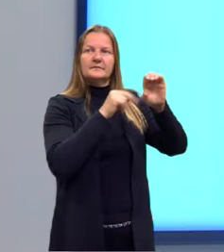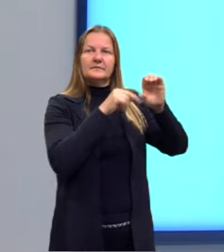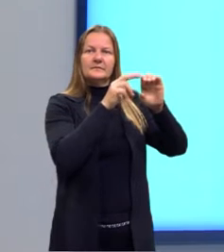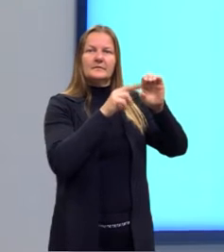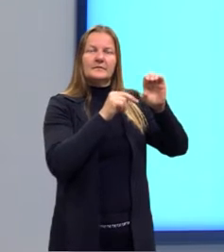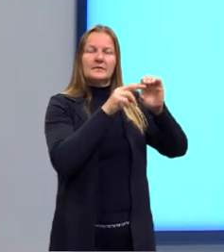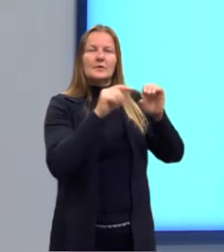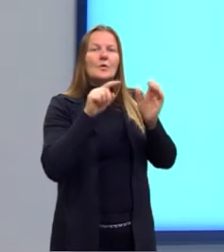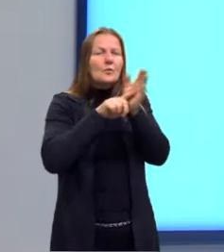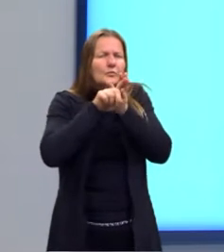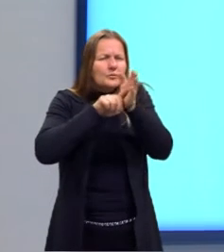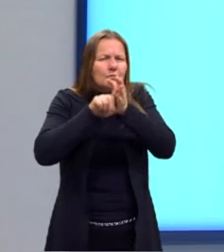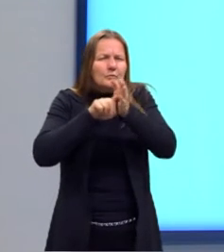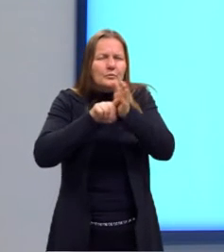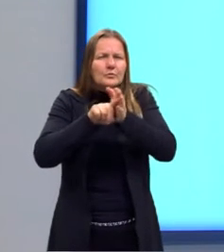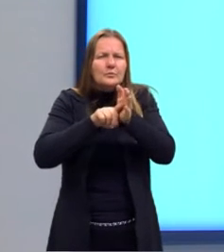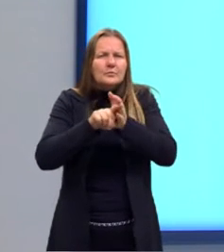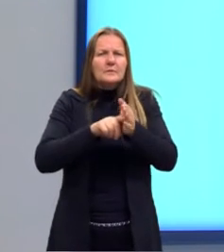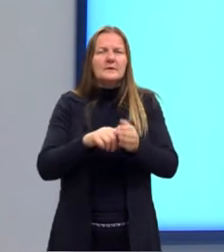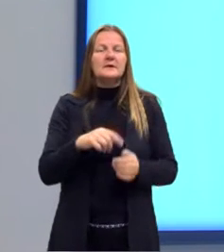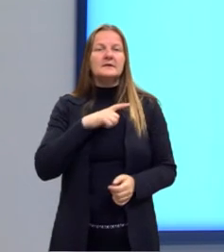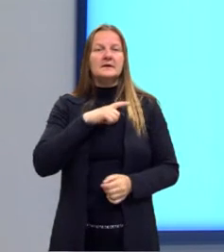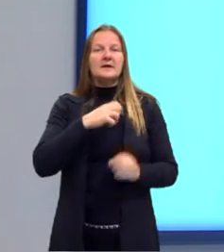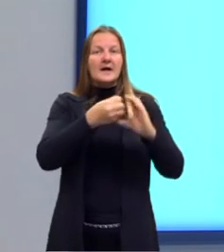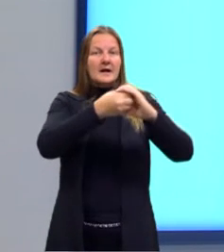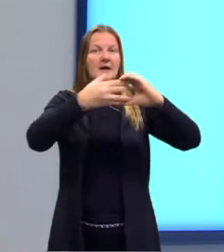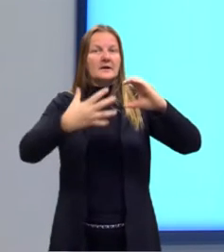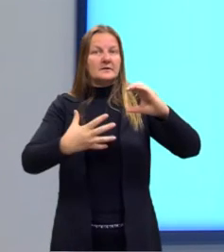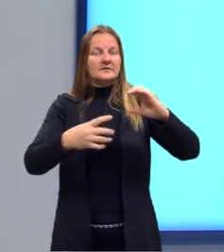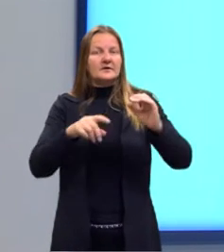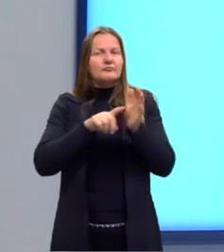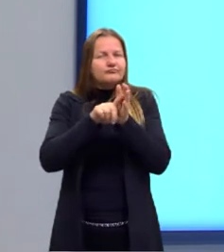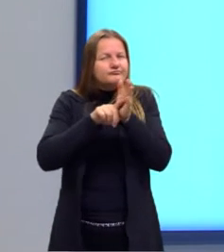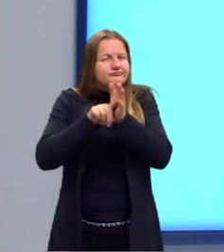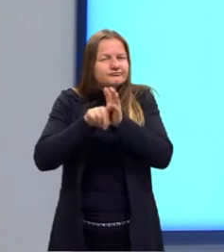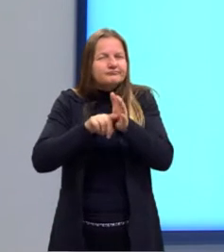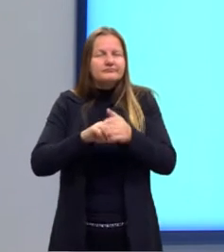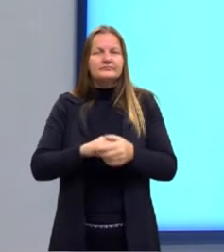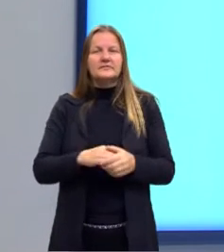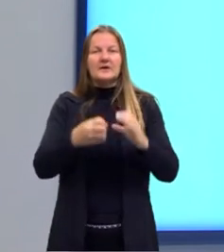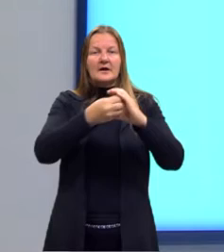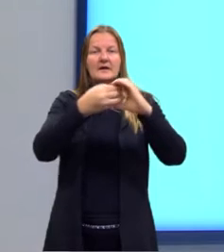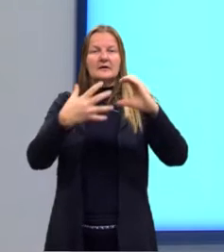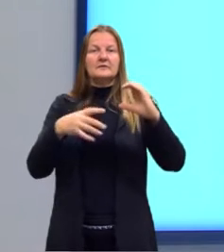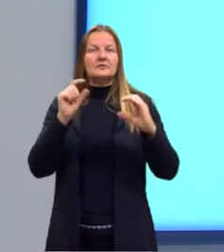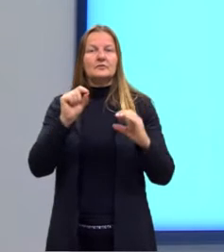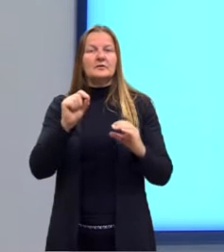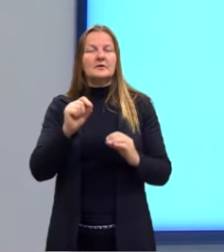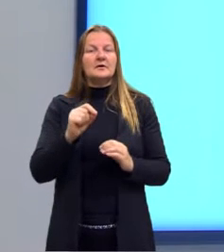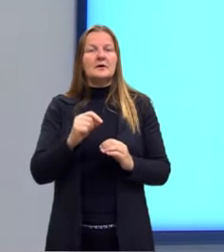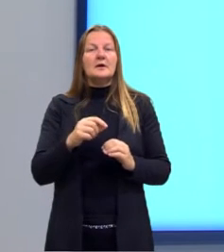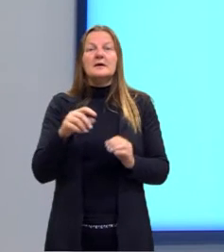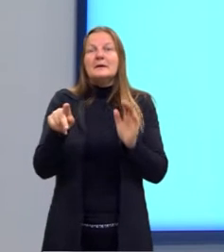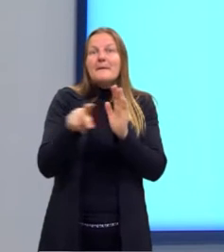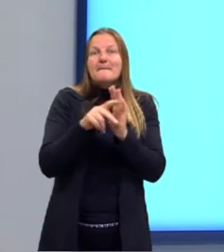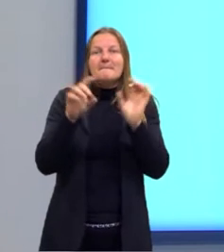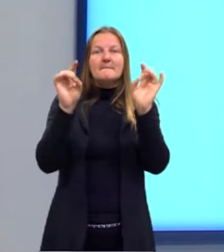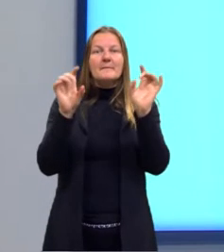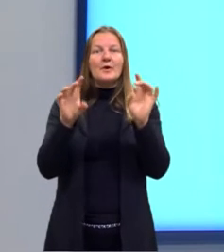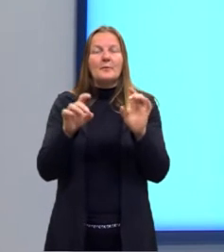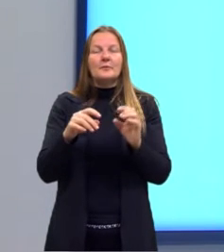que é aqui o pintado o portador já característica nesse caso a característica é o lobo da orelha